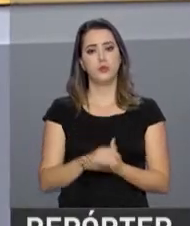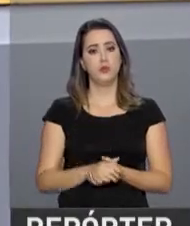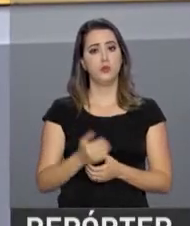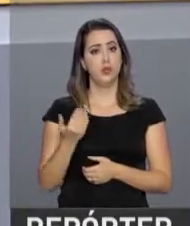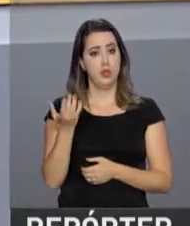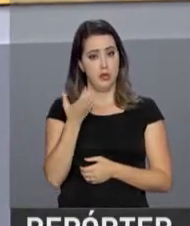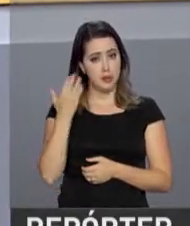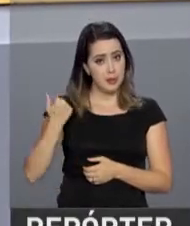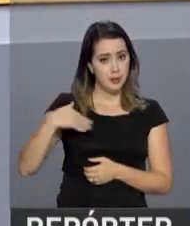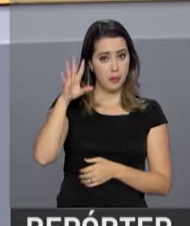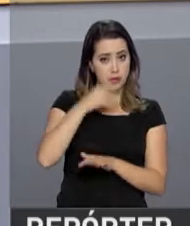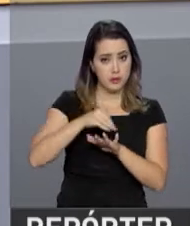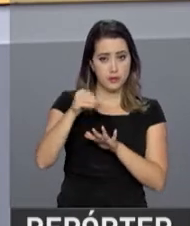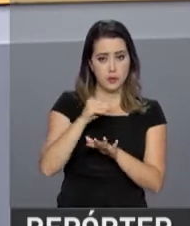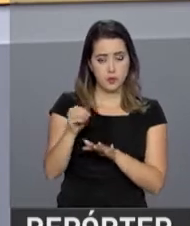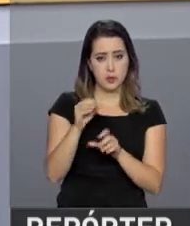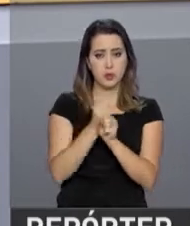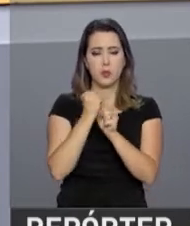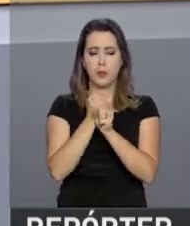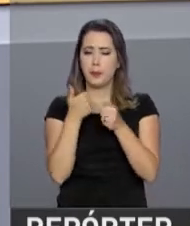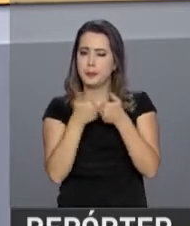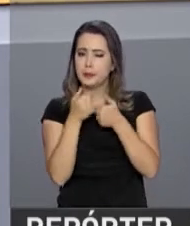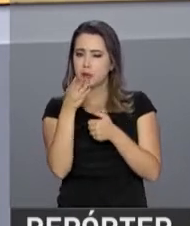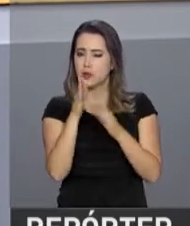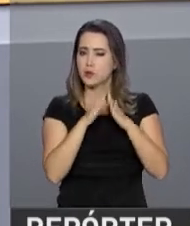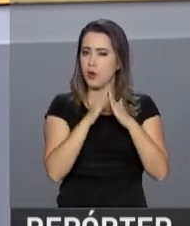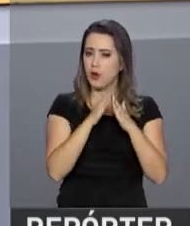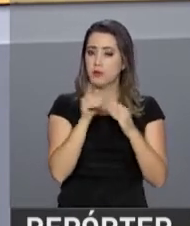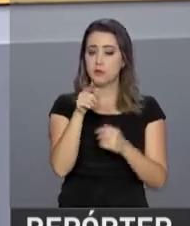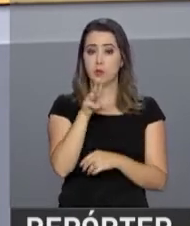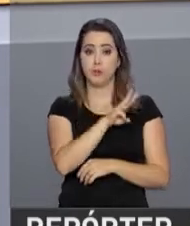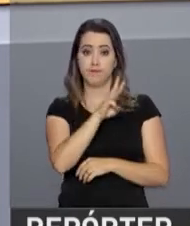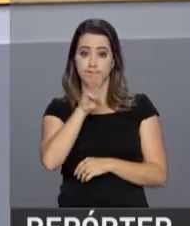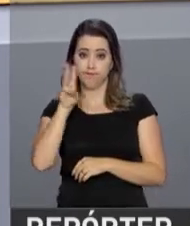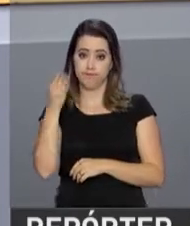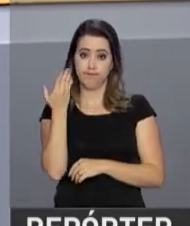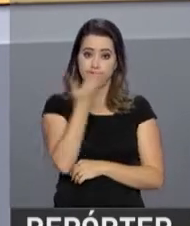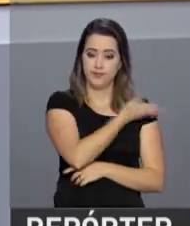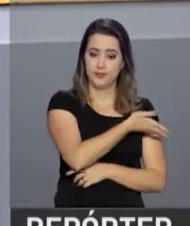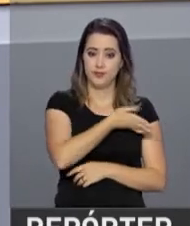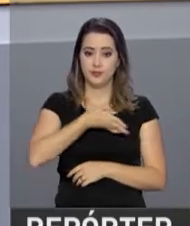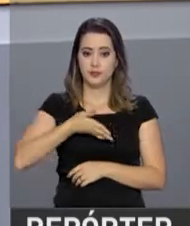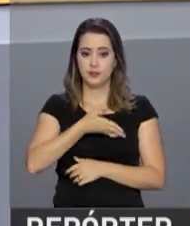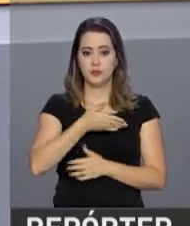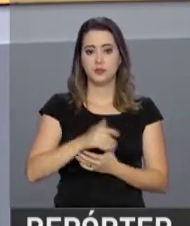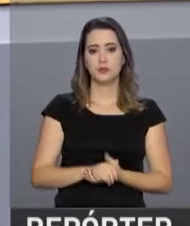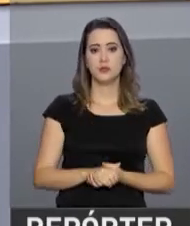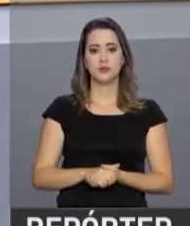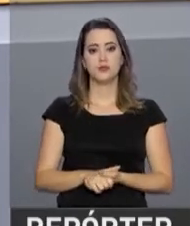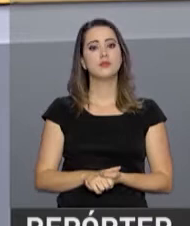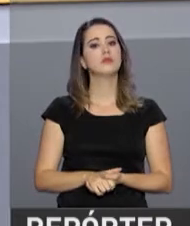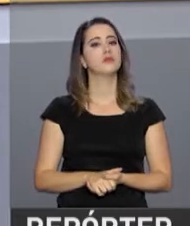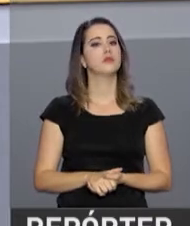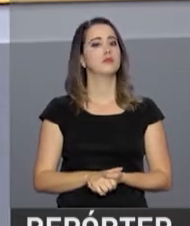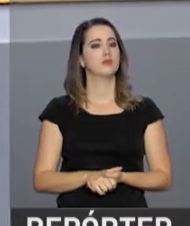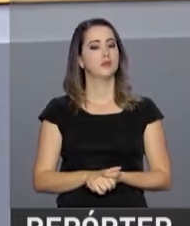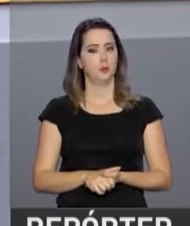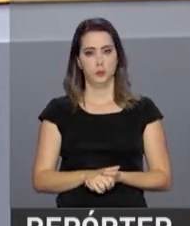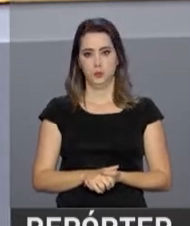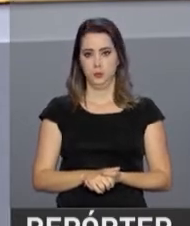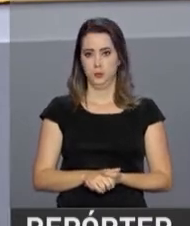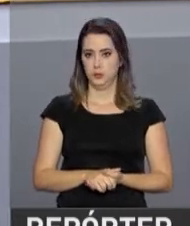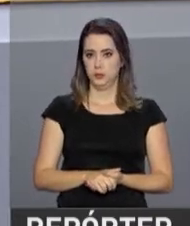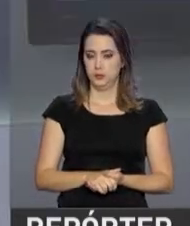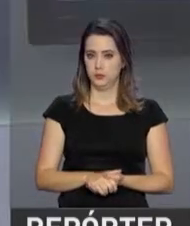mais informações sobre aquela obra perto da sua casa então anote o endereço painel de obras ponto planejamento.gov.br